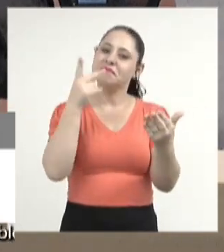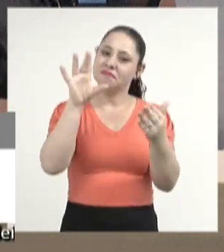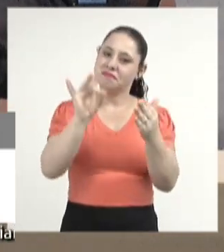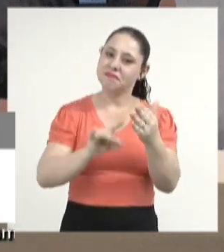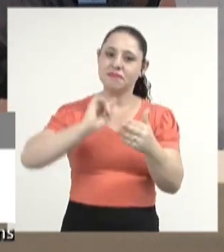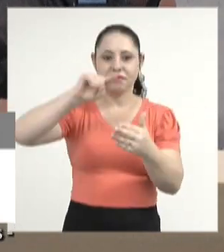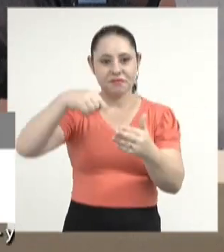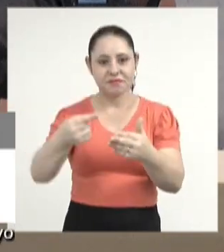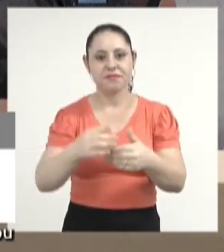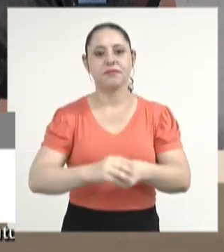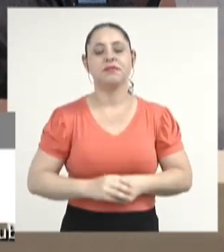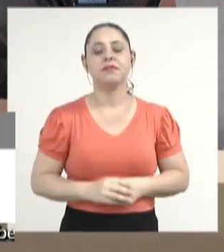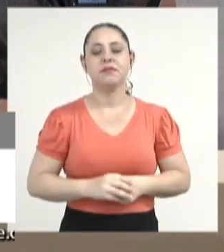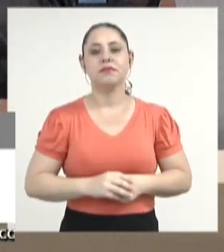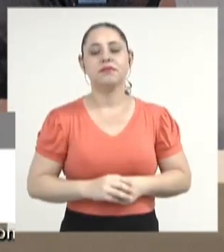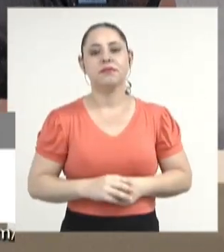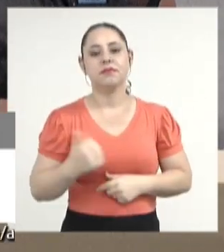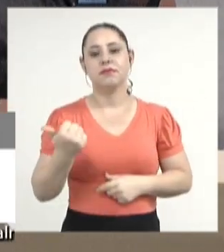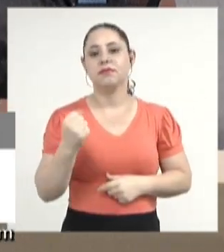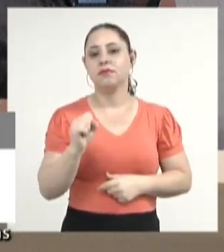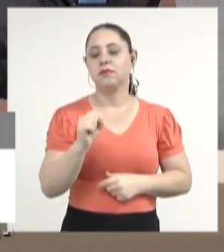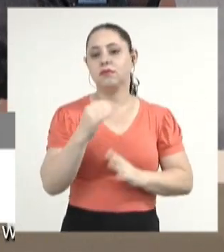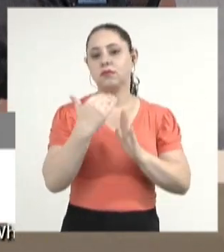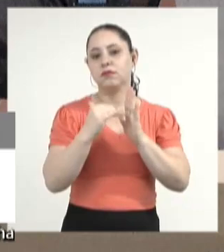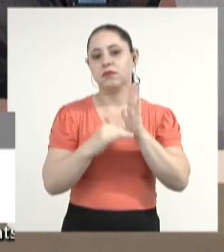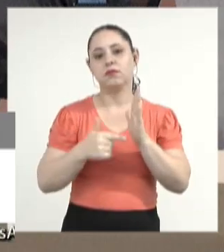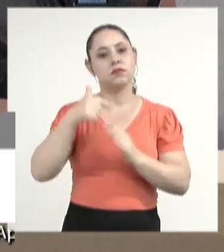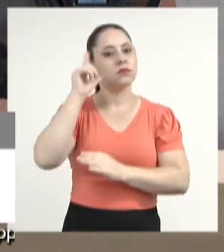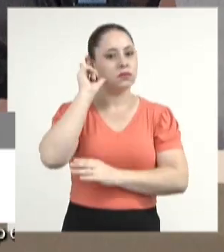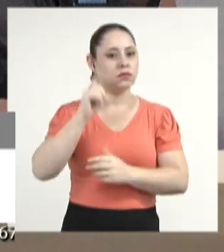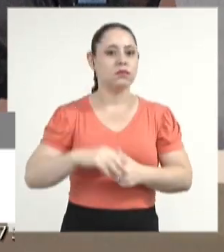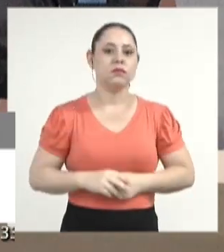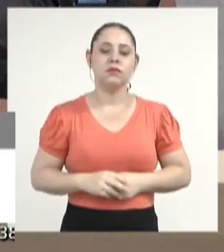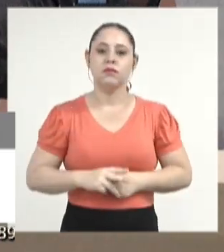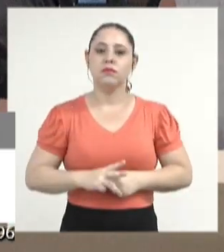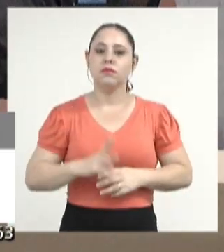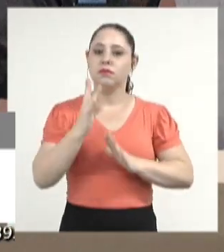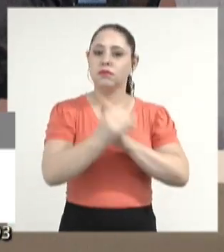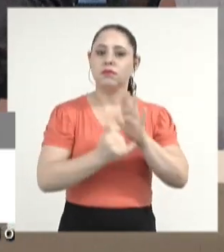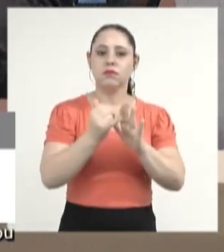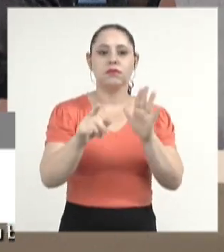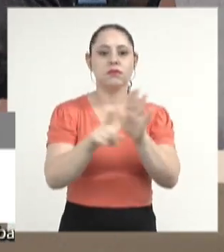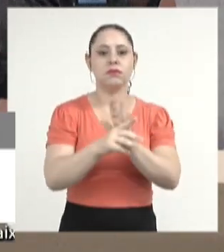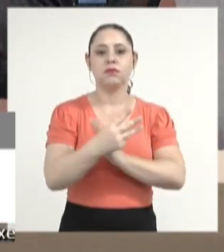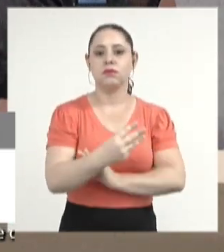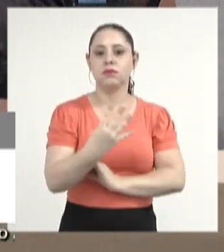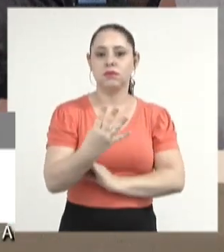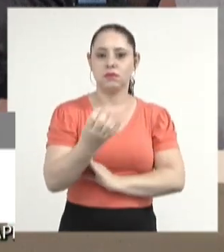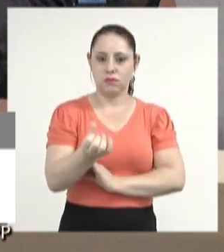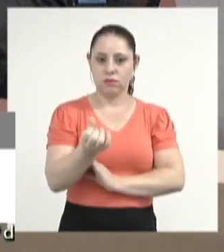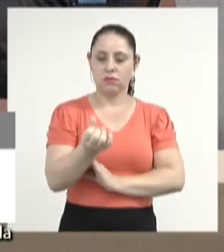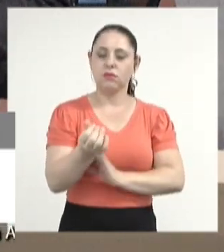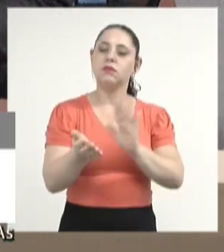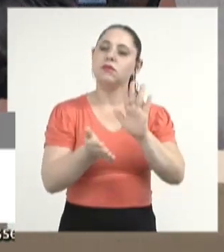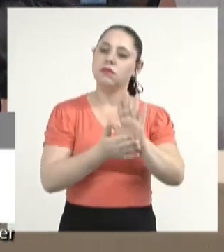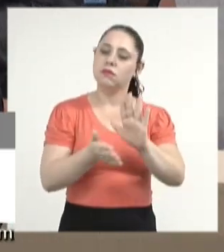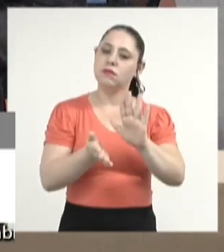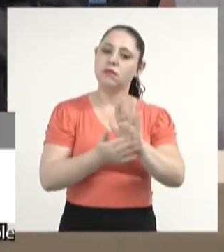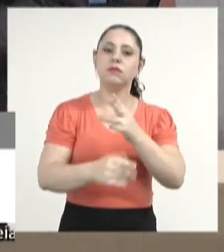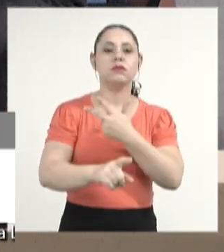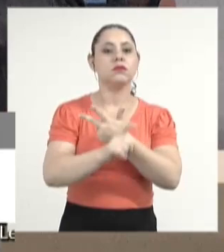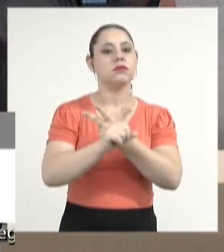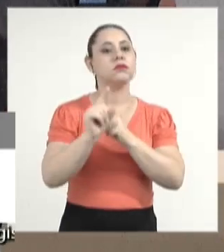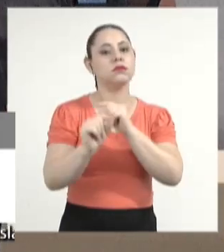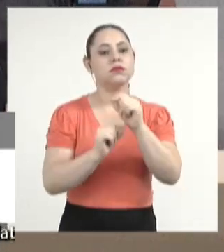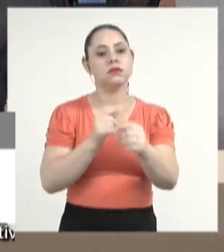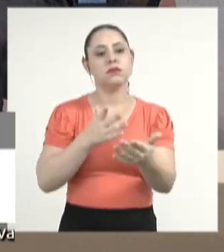dele logo mais. O 18º item de ontem foi o projeto de lei de número 346, de autoria do Poder